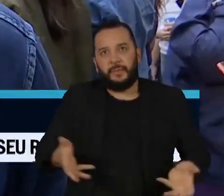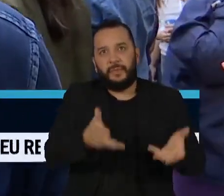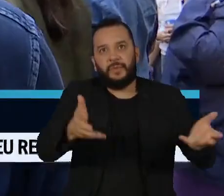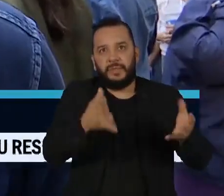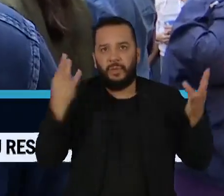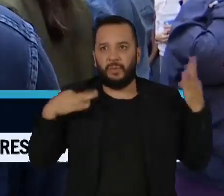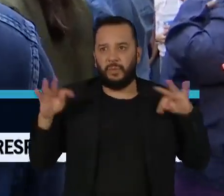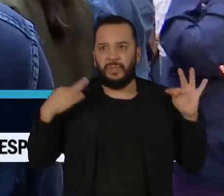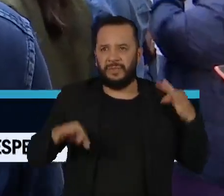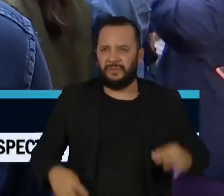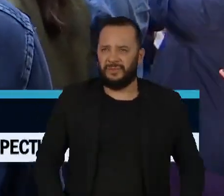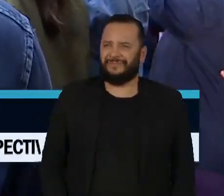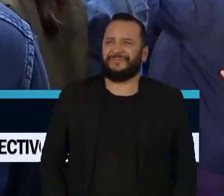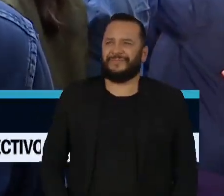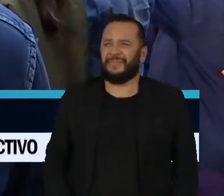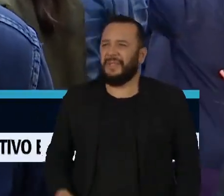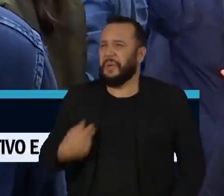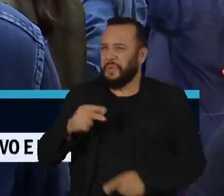O SESC